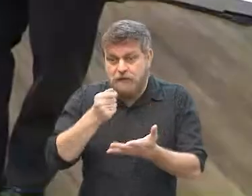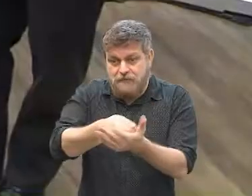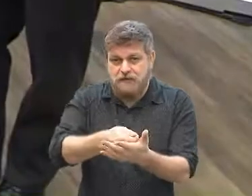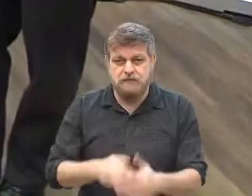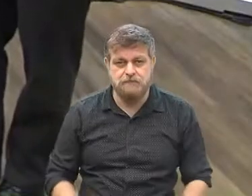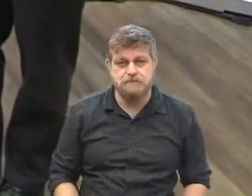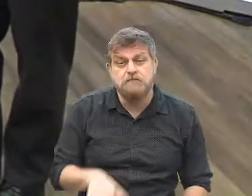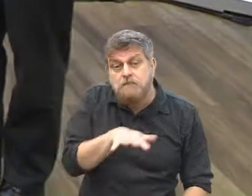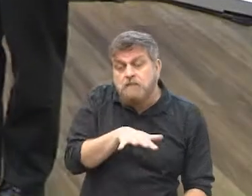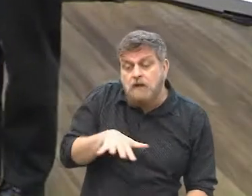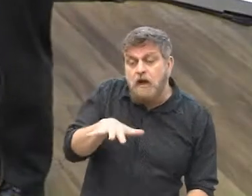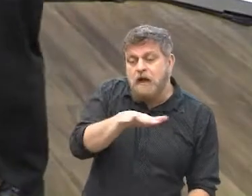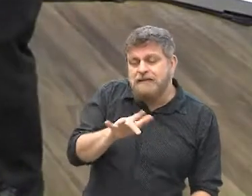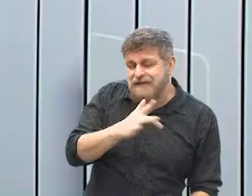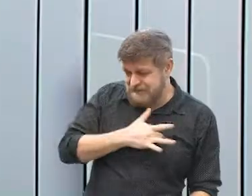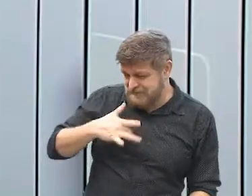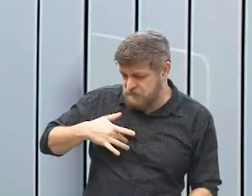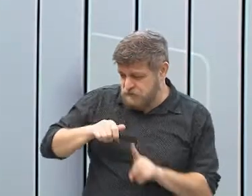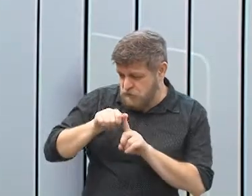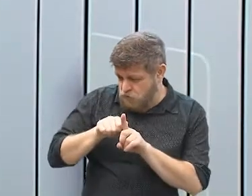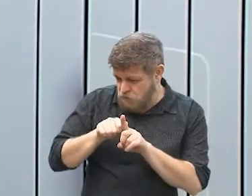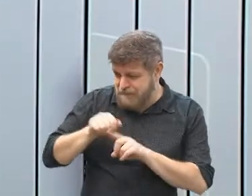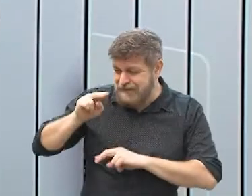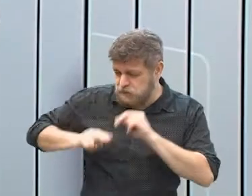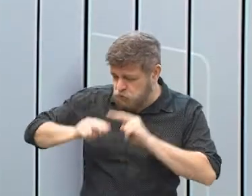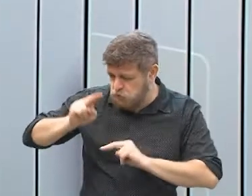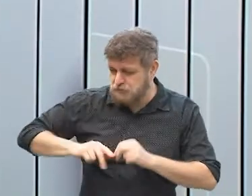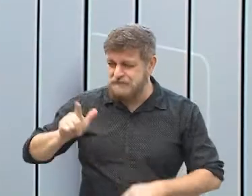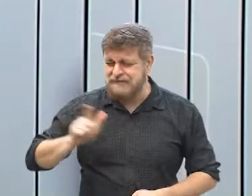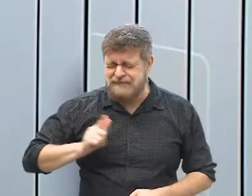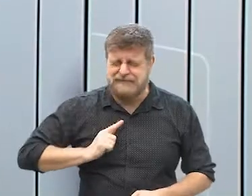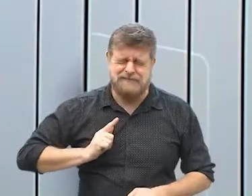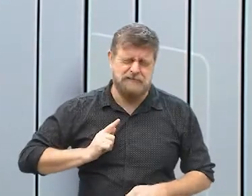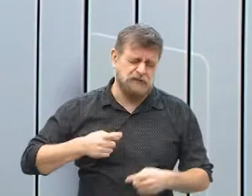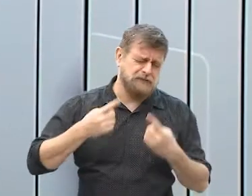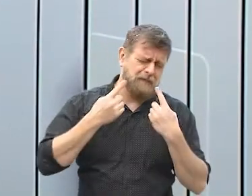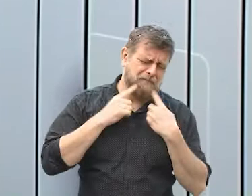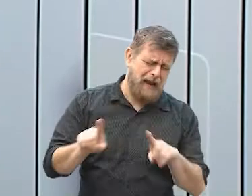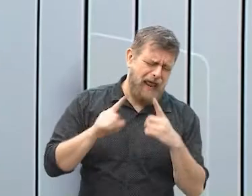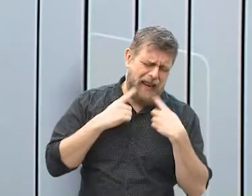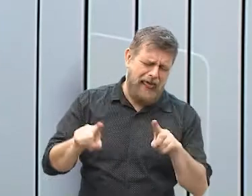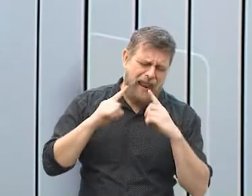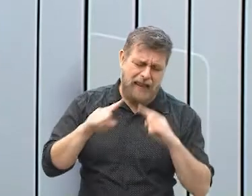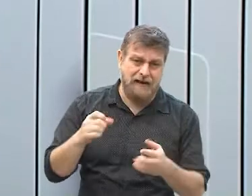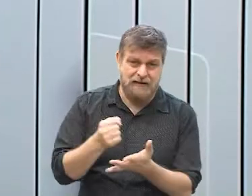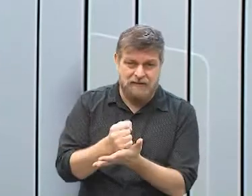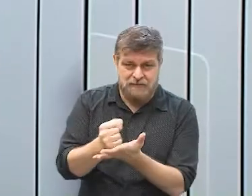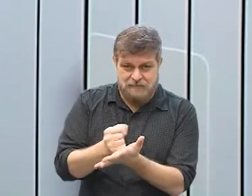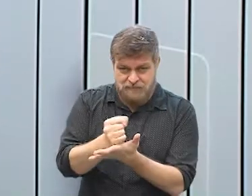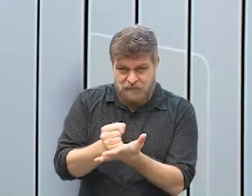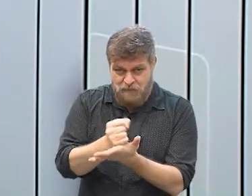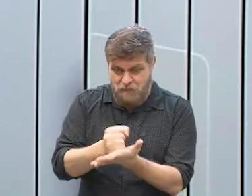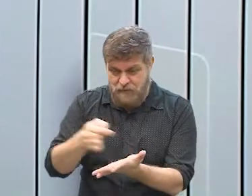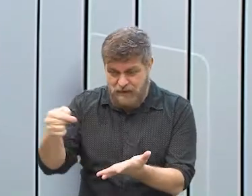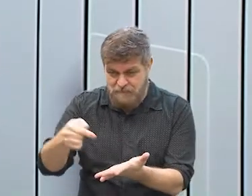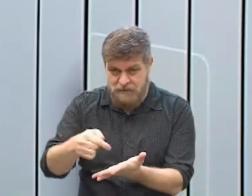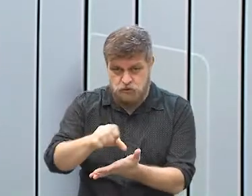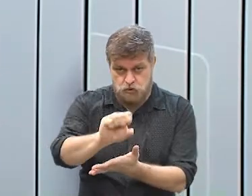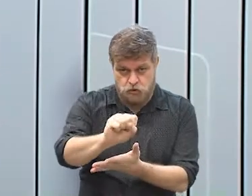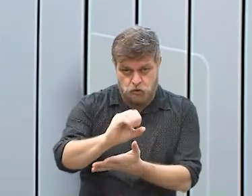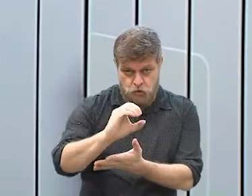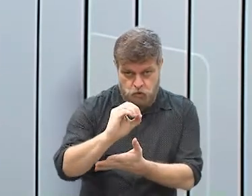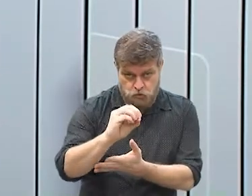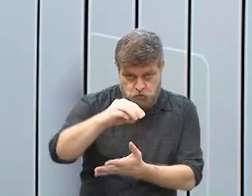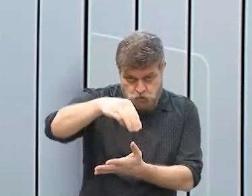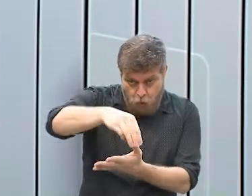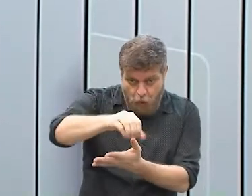da saúde, no último mês, em junho, nós tivemos muitas reclamações sobre a falta do remédio somatropina na farmácia